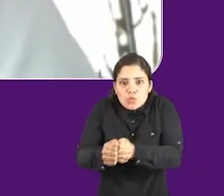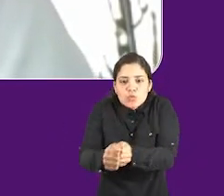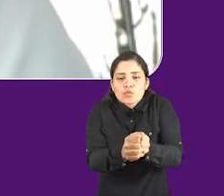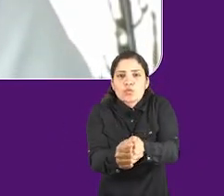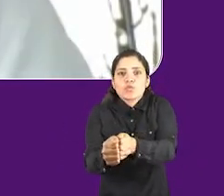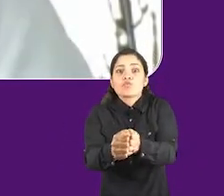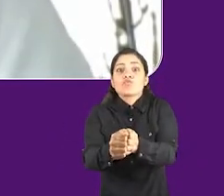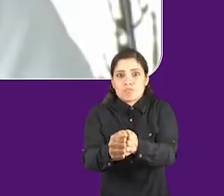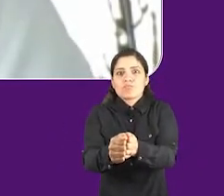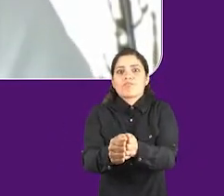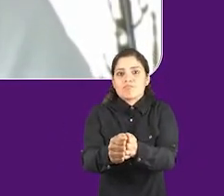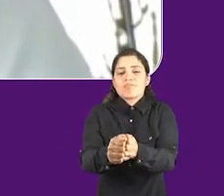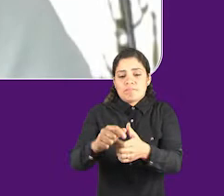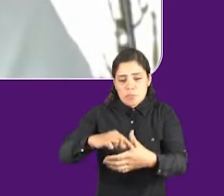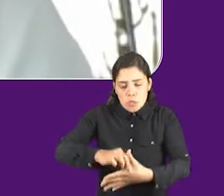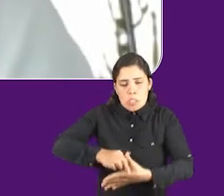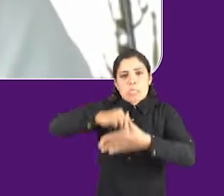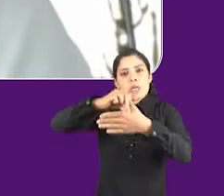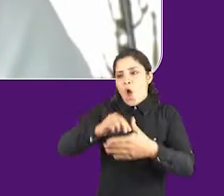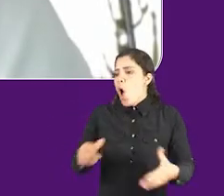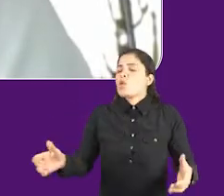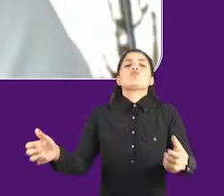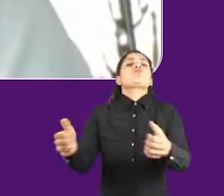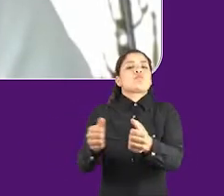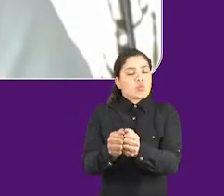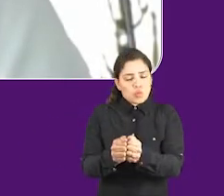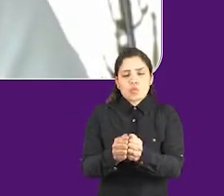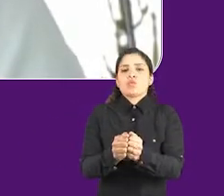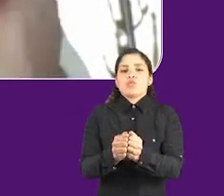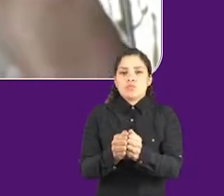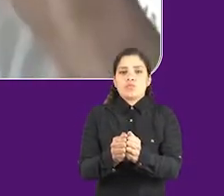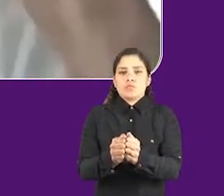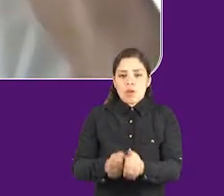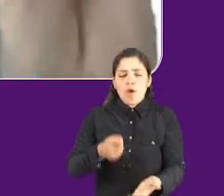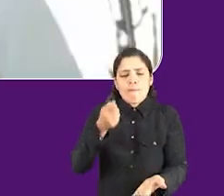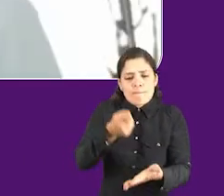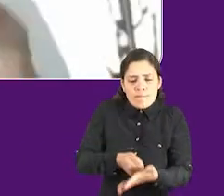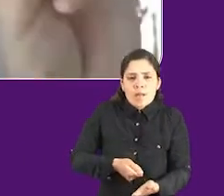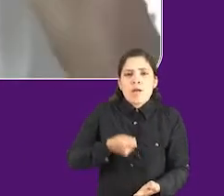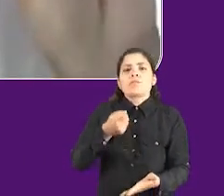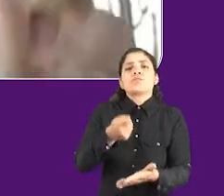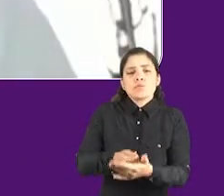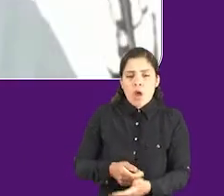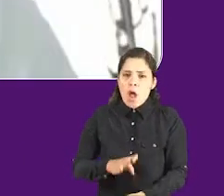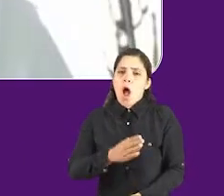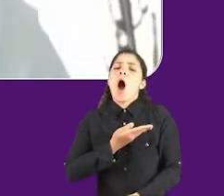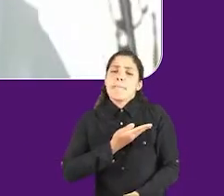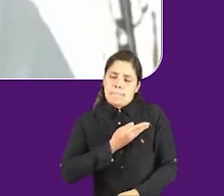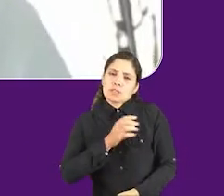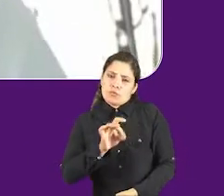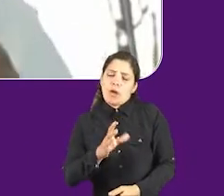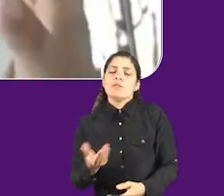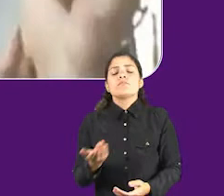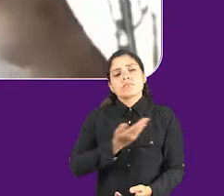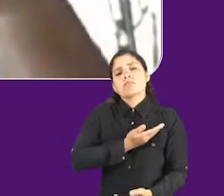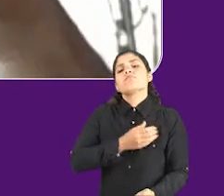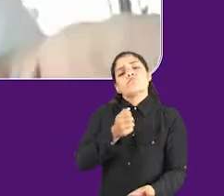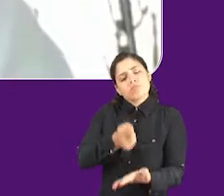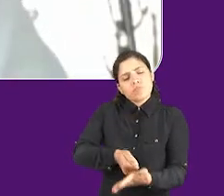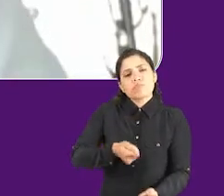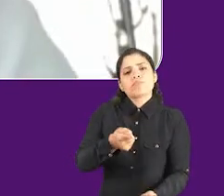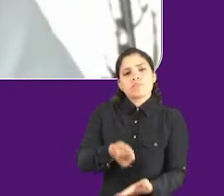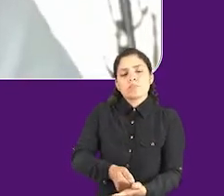todos os DG usamos tô com executivos da empresa forçando amiga a verdade eles